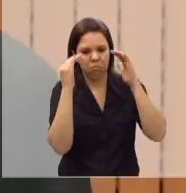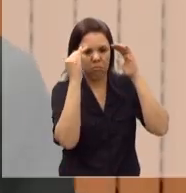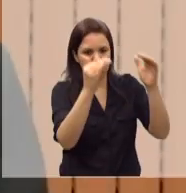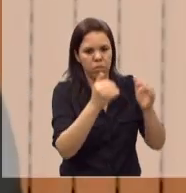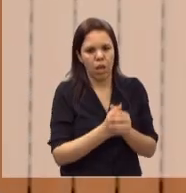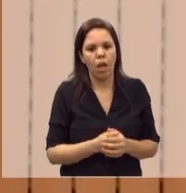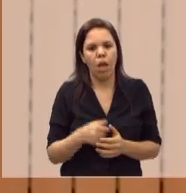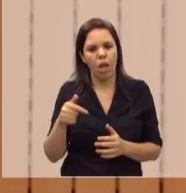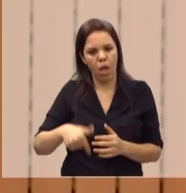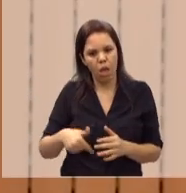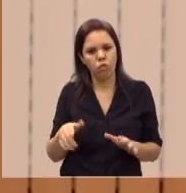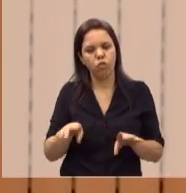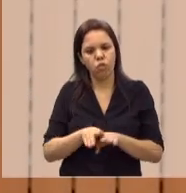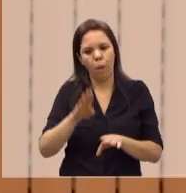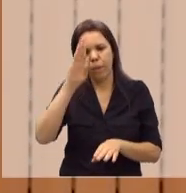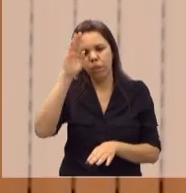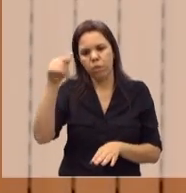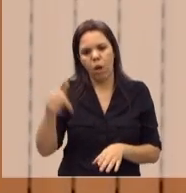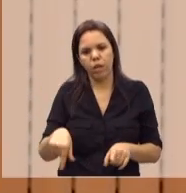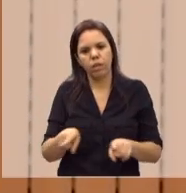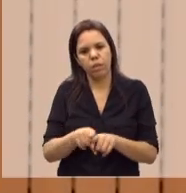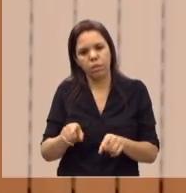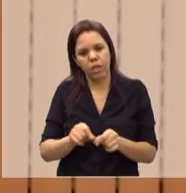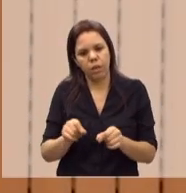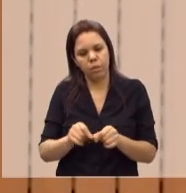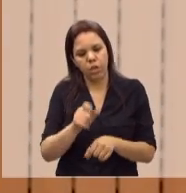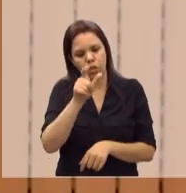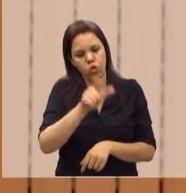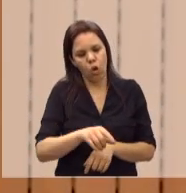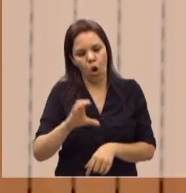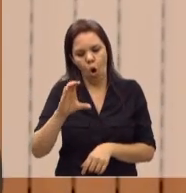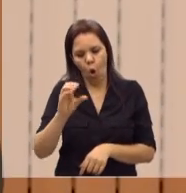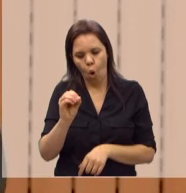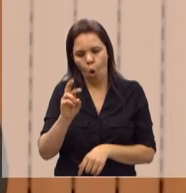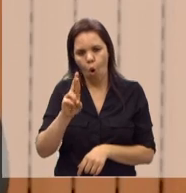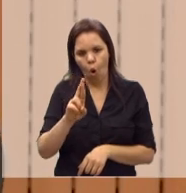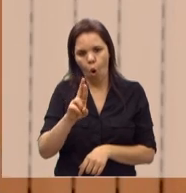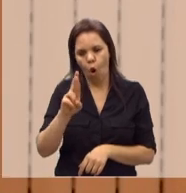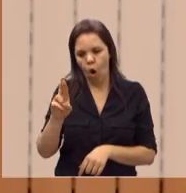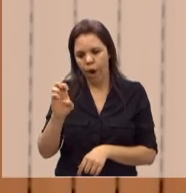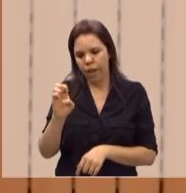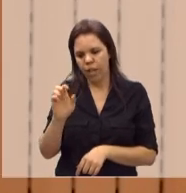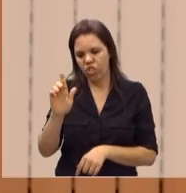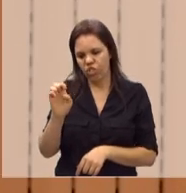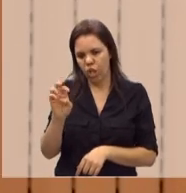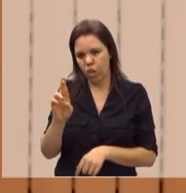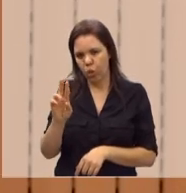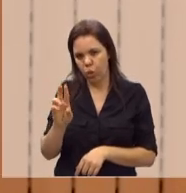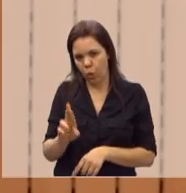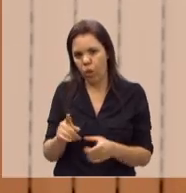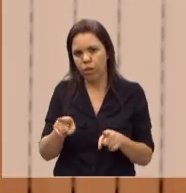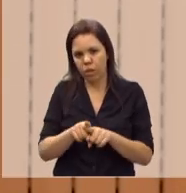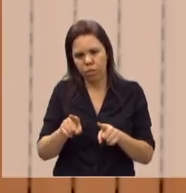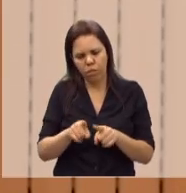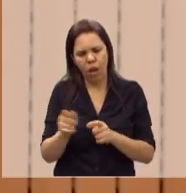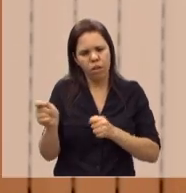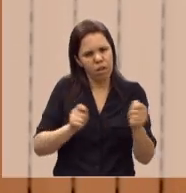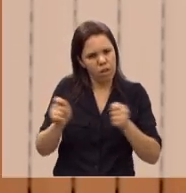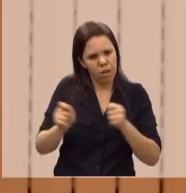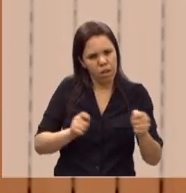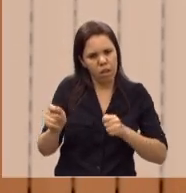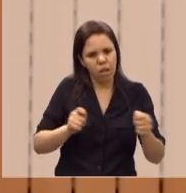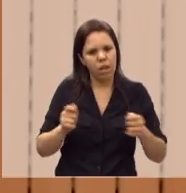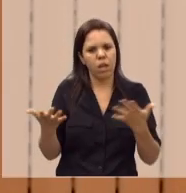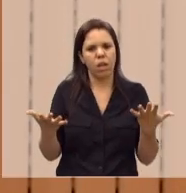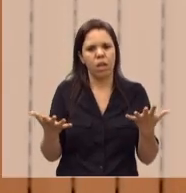corregedor desta casa. E a figura do corregedor é aquele cara que coloca equilíbrio na casa, harmonia da casa, né? E tenho tentado